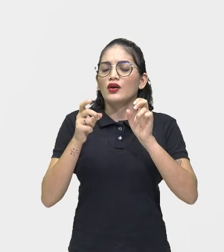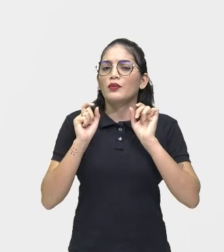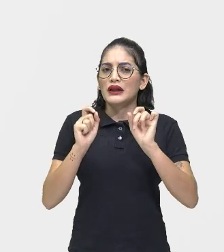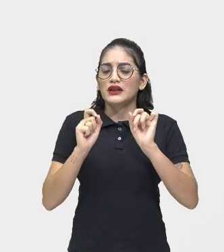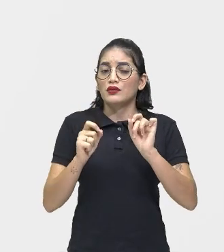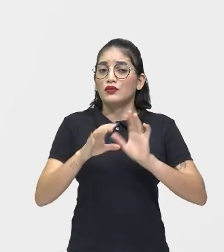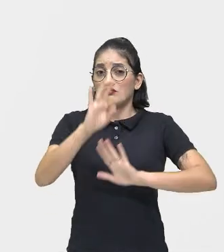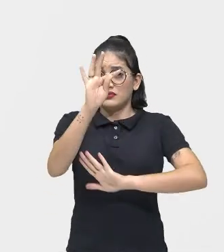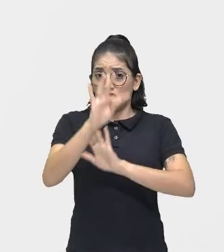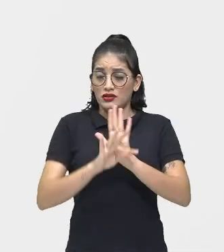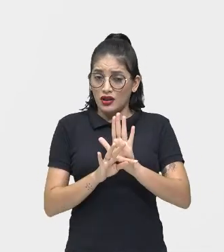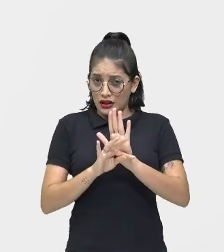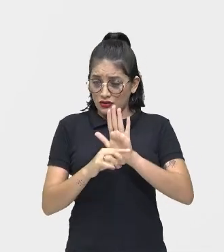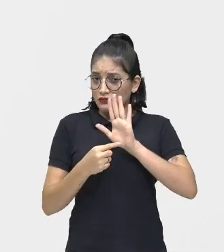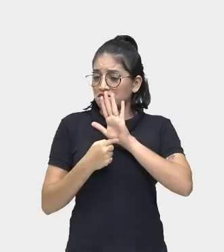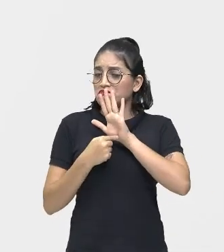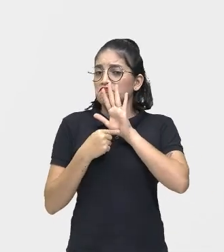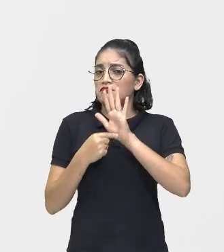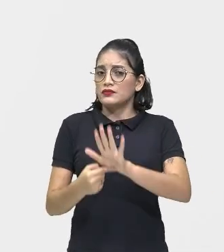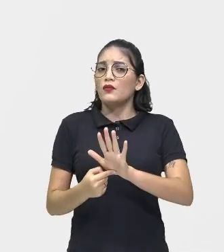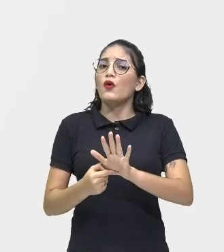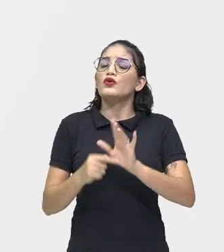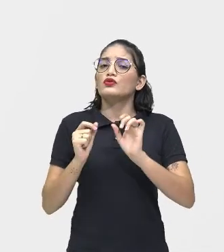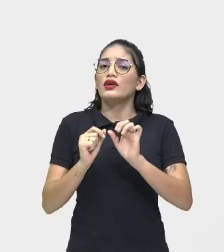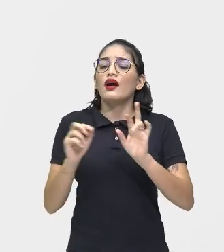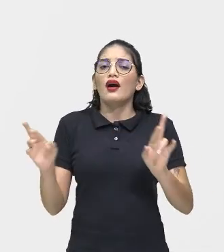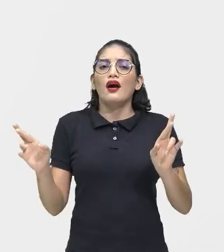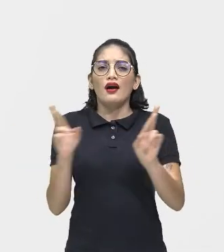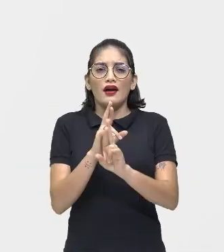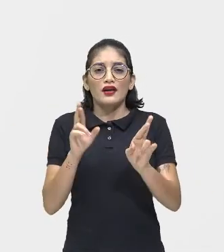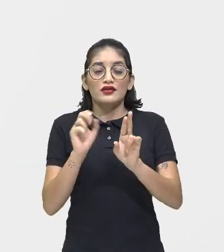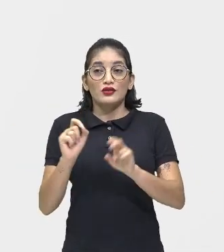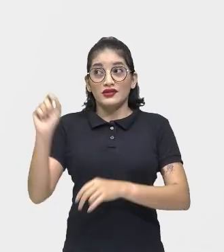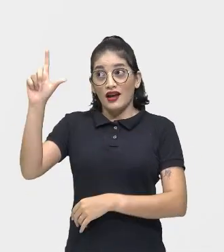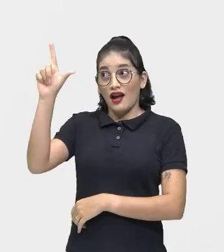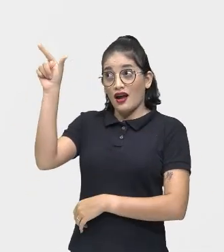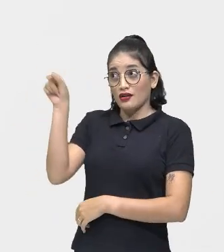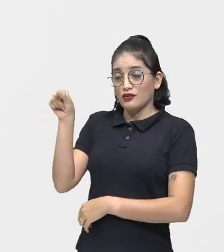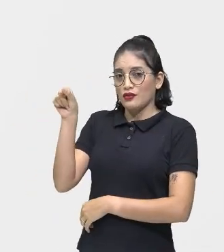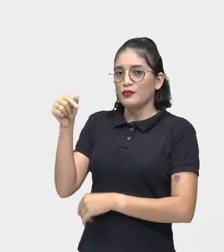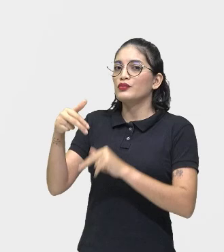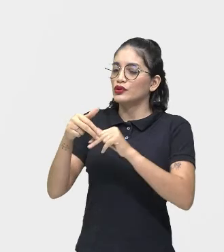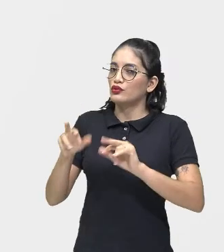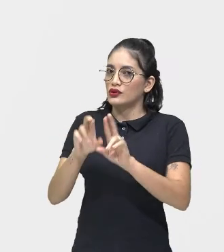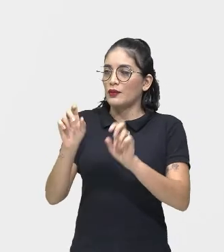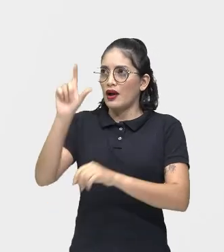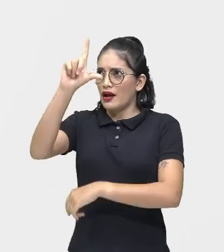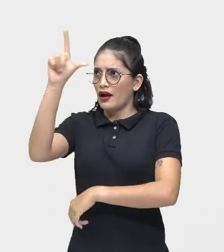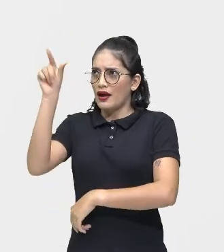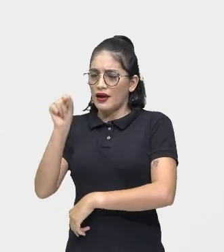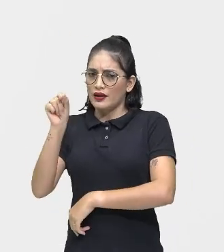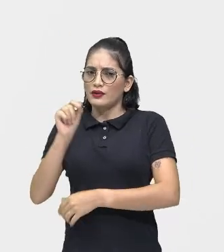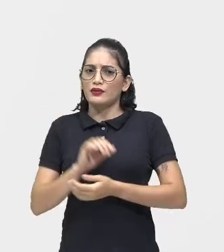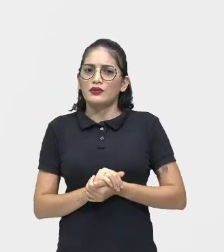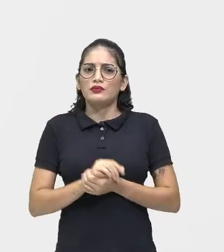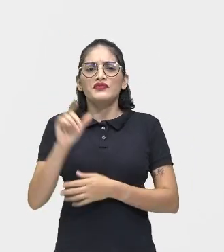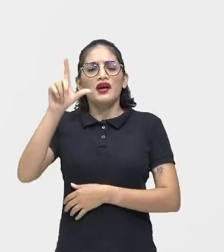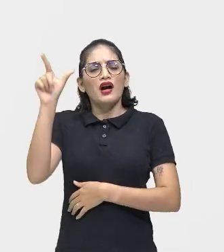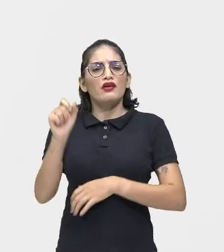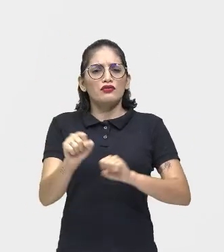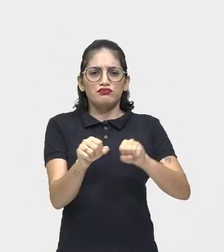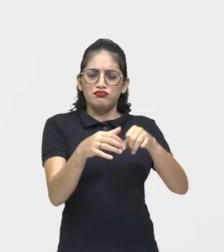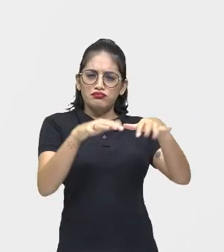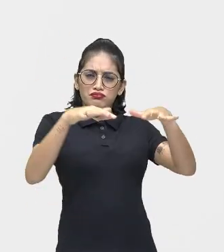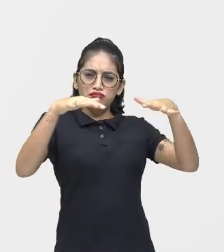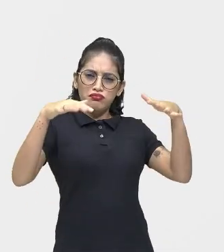texto traz para a gente algo relacionado à lua. Então o título, a lua. A lua pinta a rua de prata e